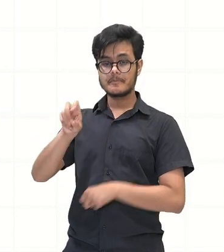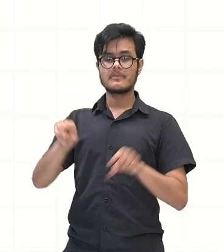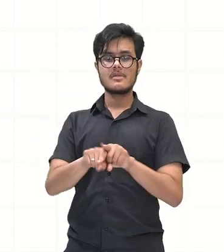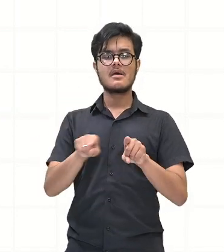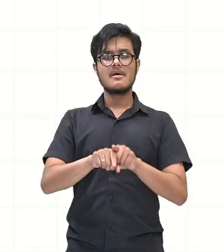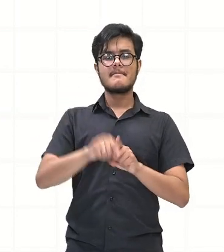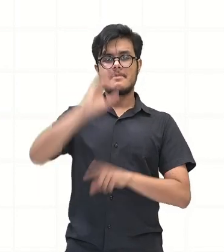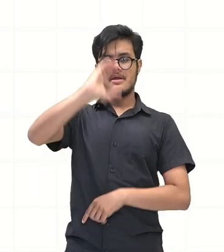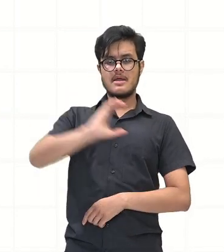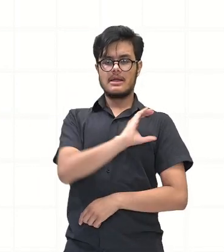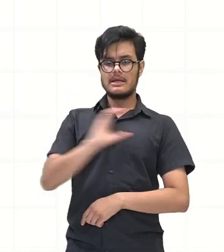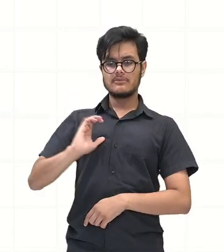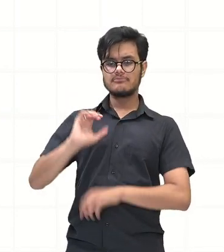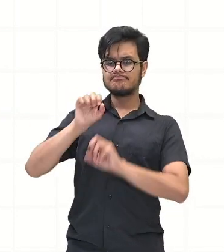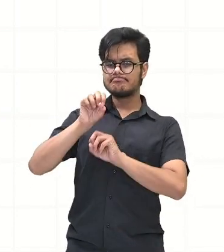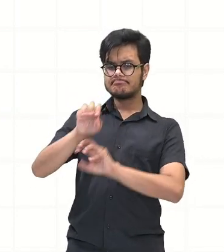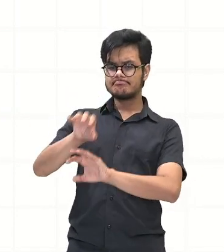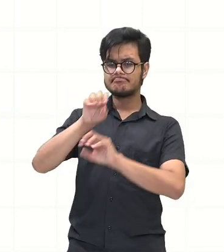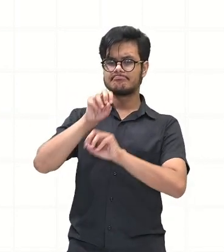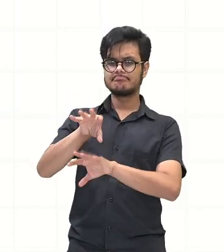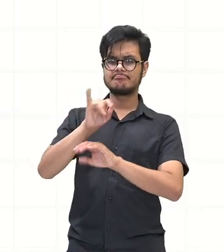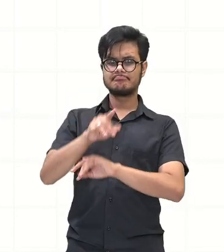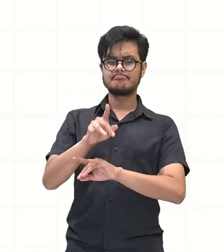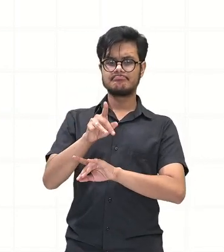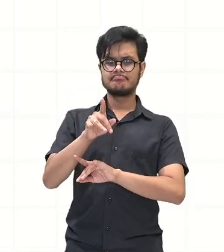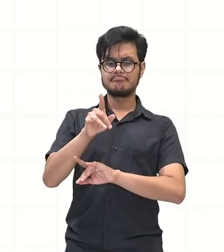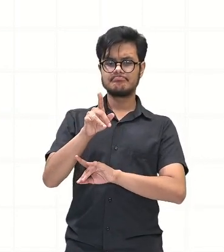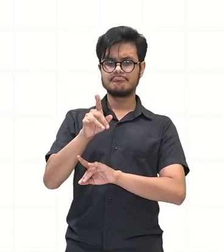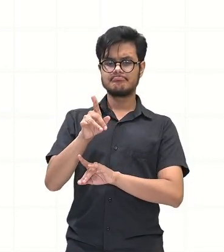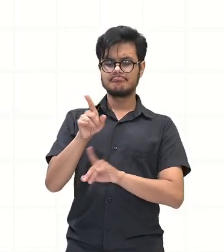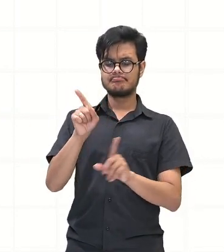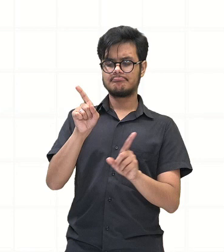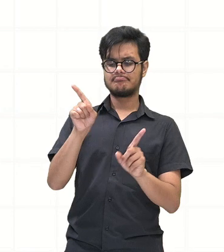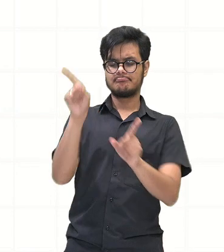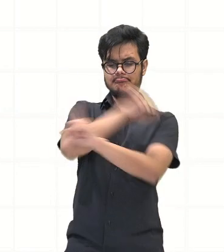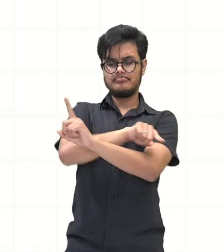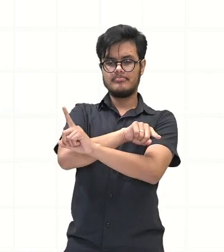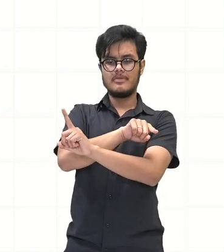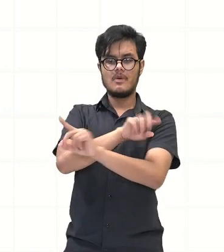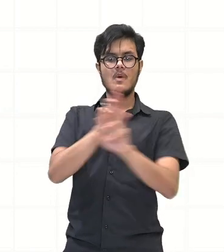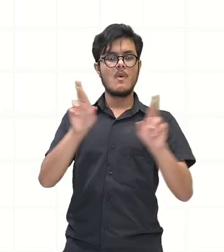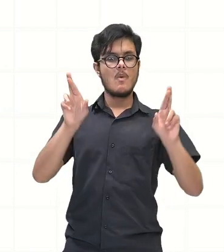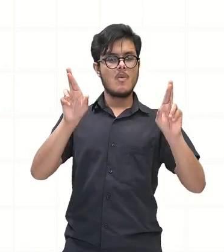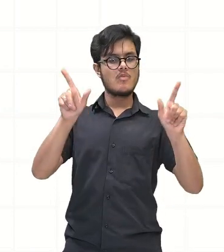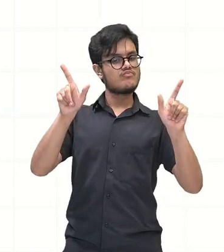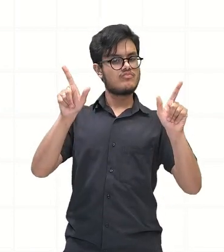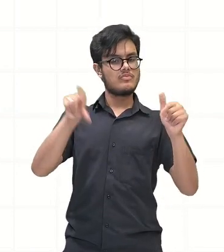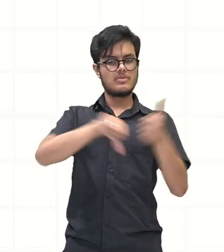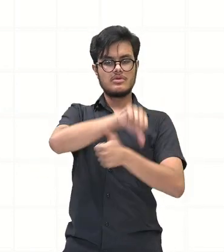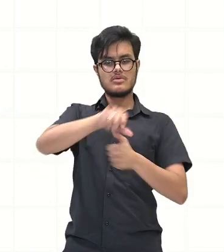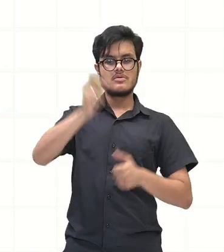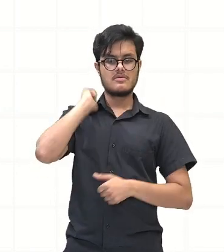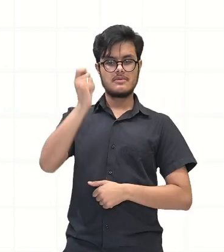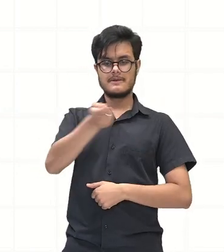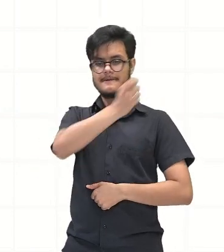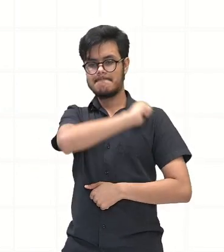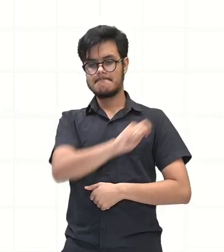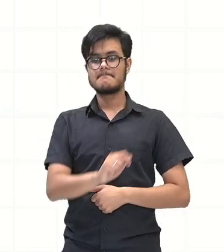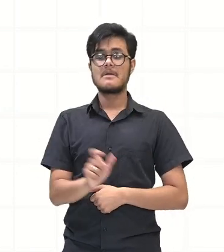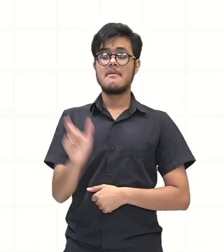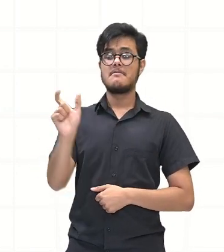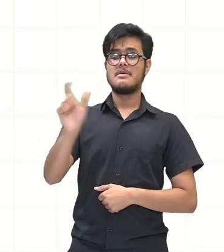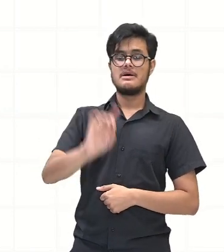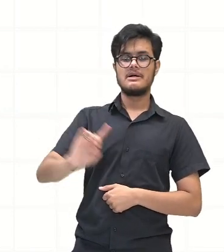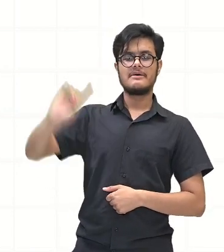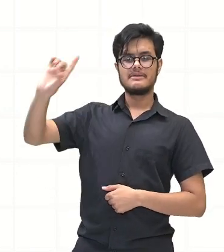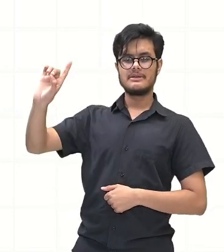ensino católico ele vai se voltar contra certas formas de escravatura, justamente porque a palavra de Deus